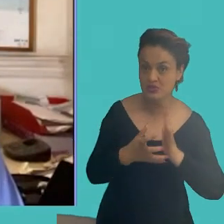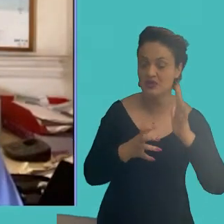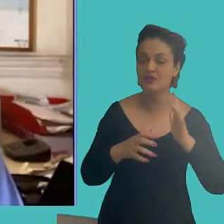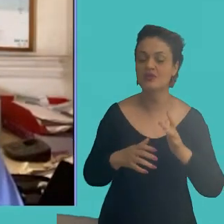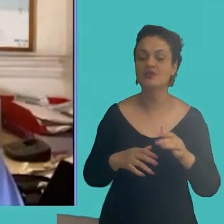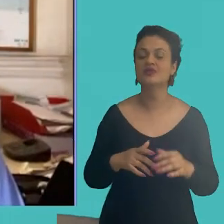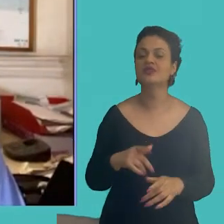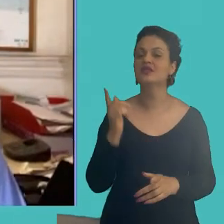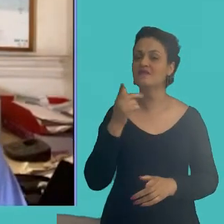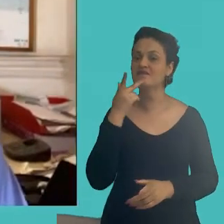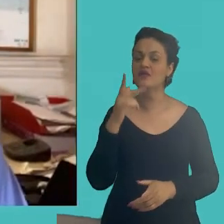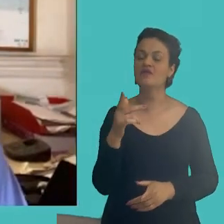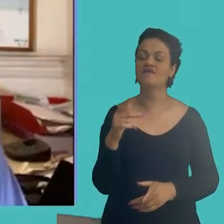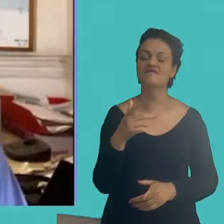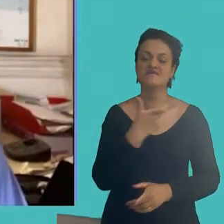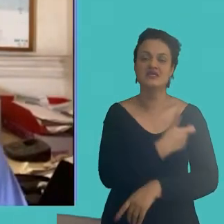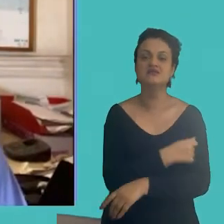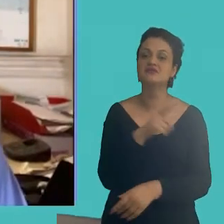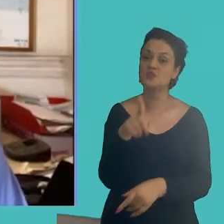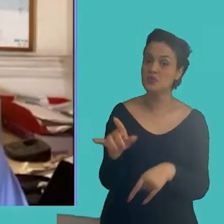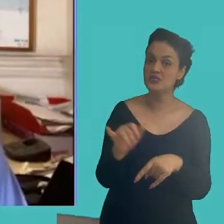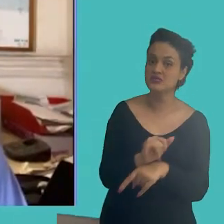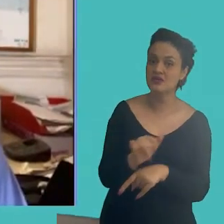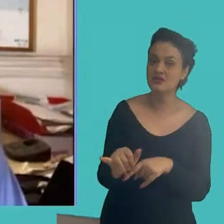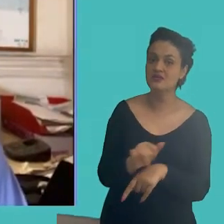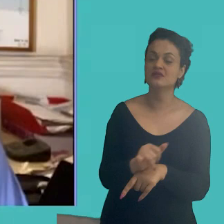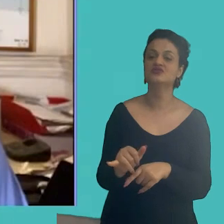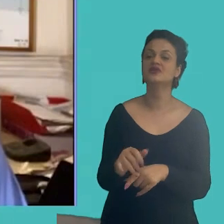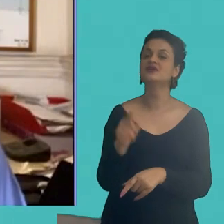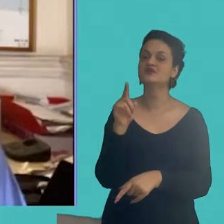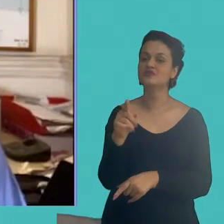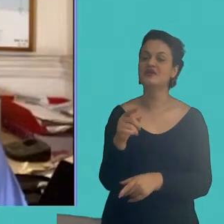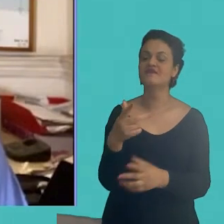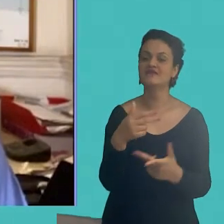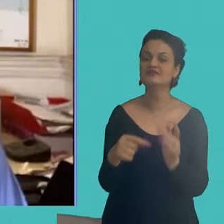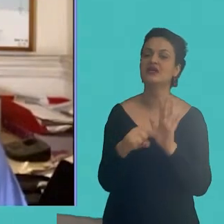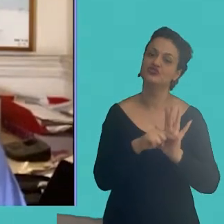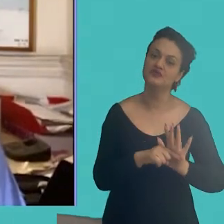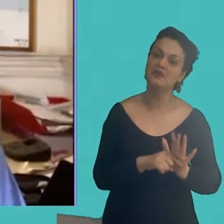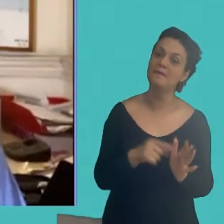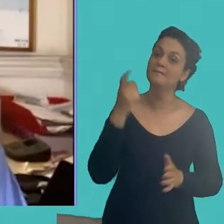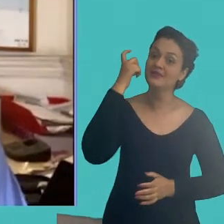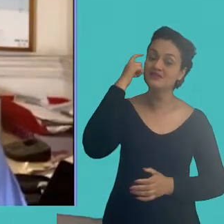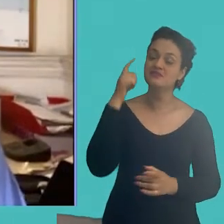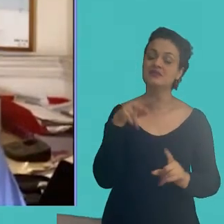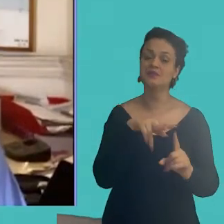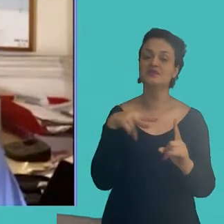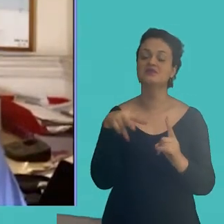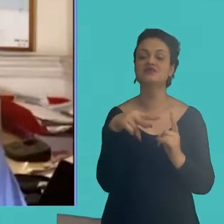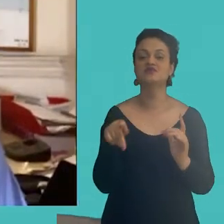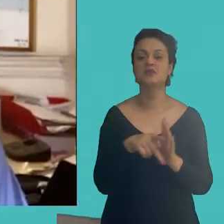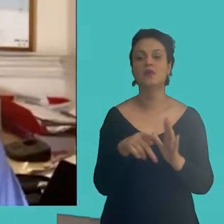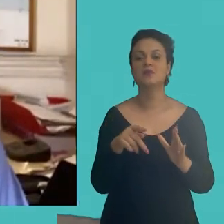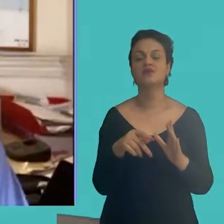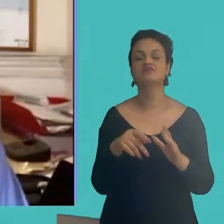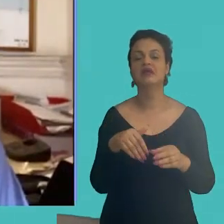como ferramenta, é negativa do ponto de vista das perspectivas eleitorais de Jair Bolsonaro.